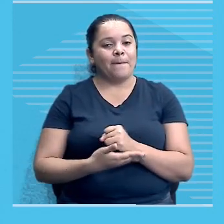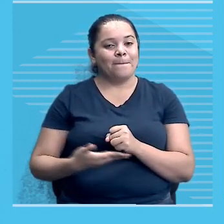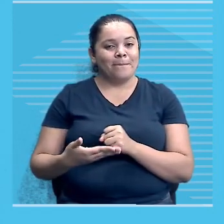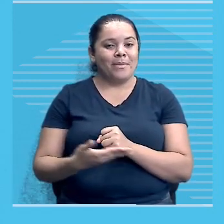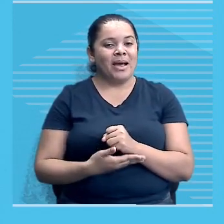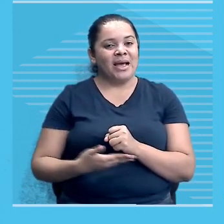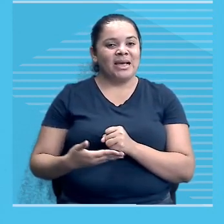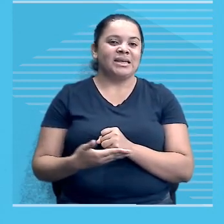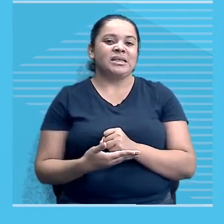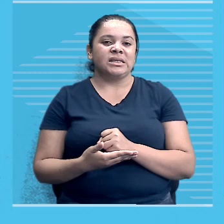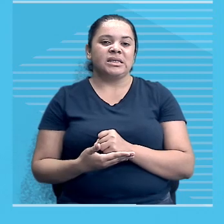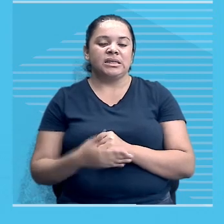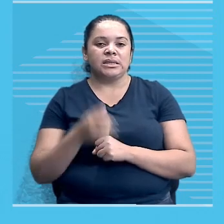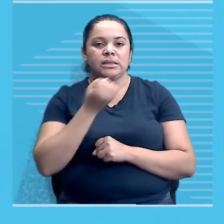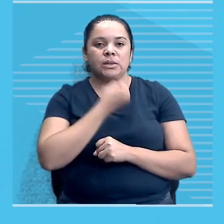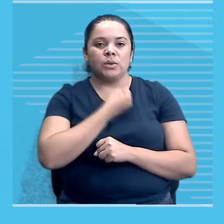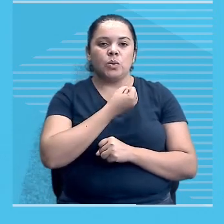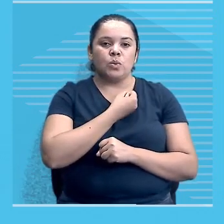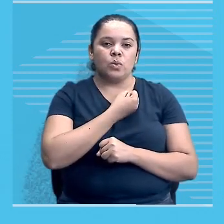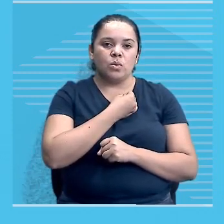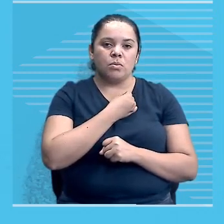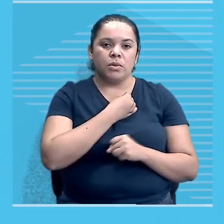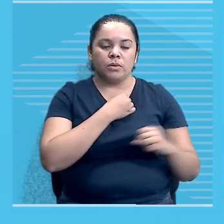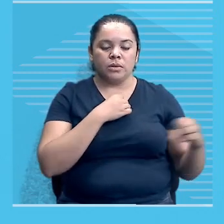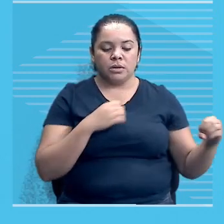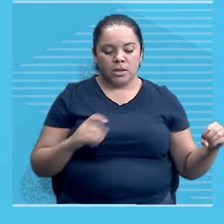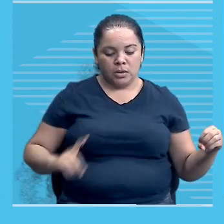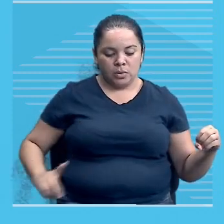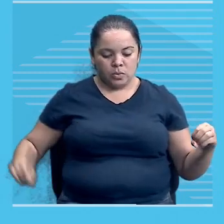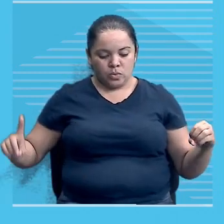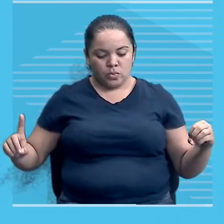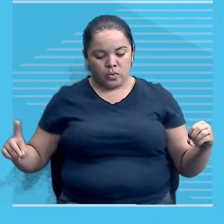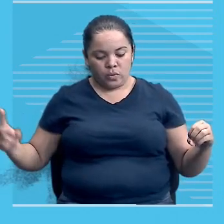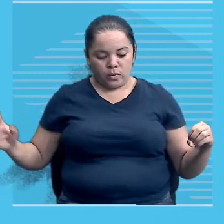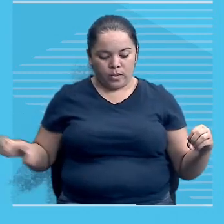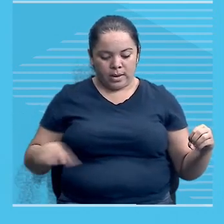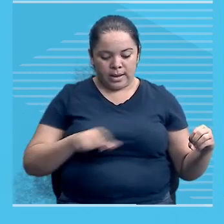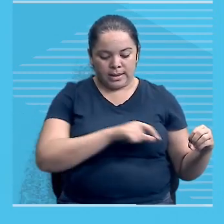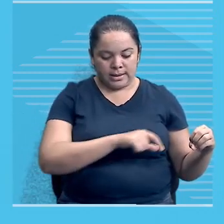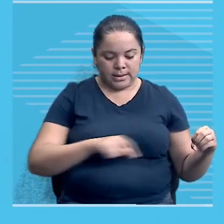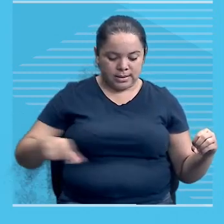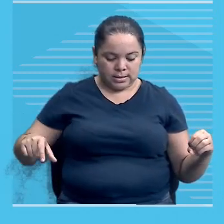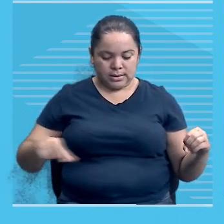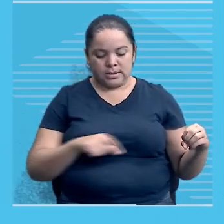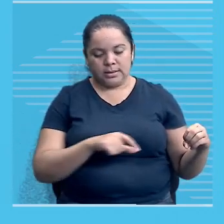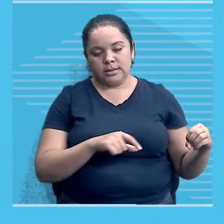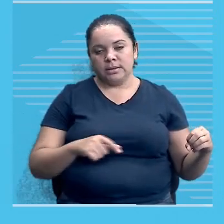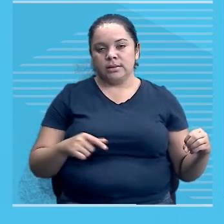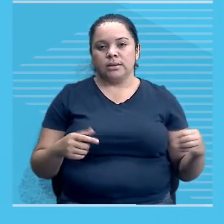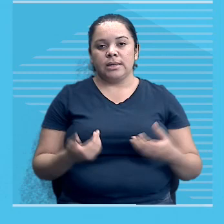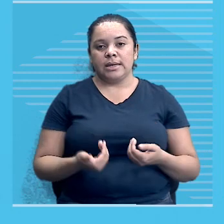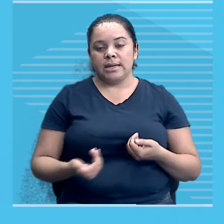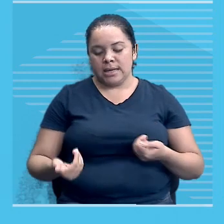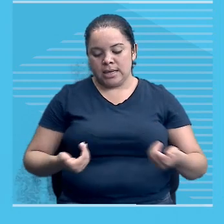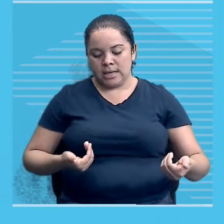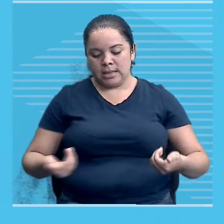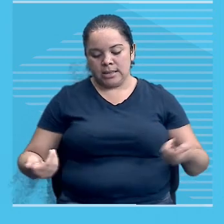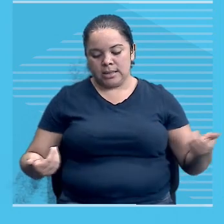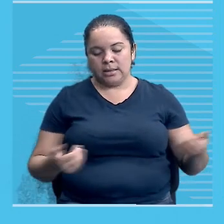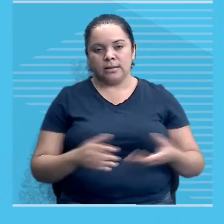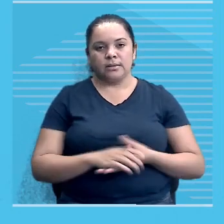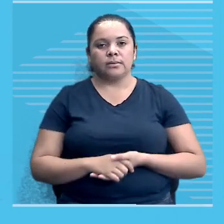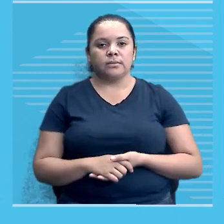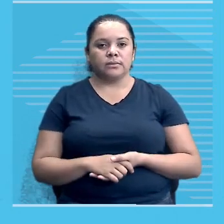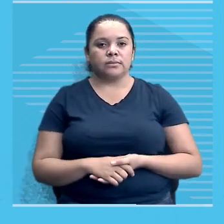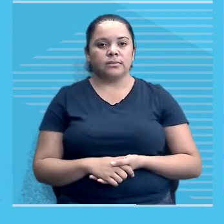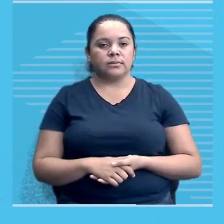é um número entre 0 e 1 Esse é um número entre 0 e 1 se vá sua base é um número entre